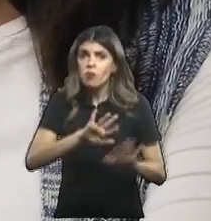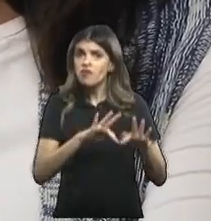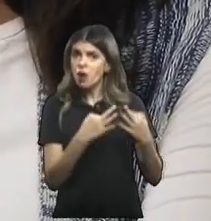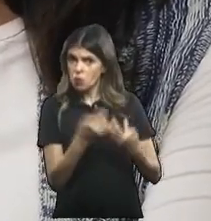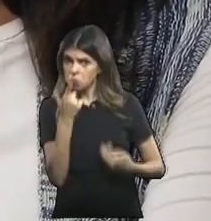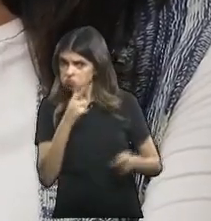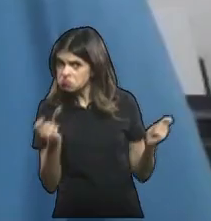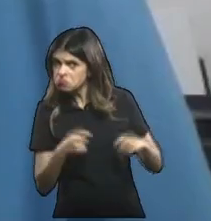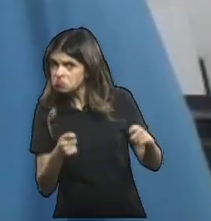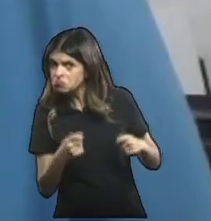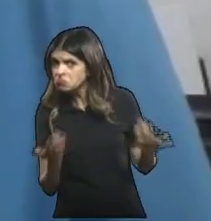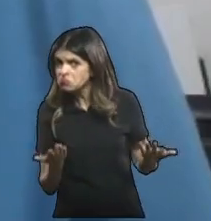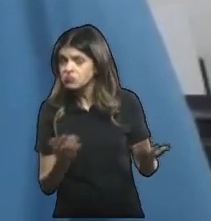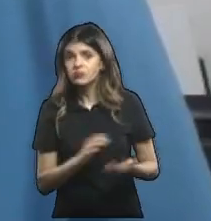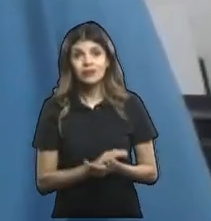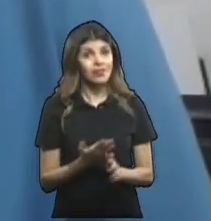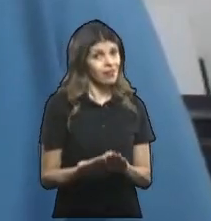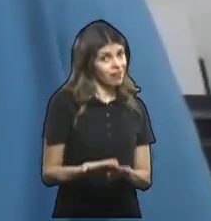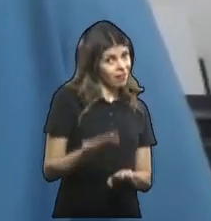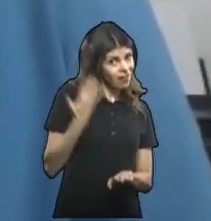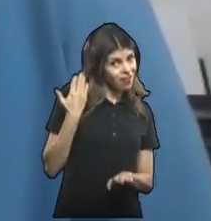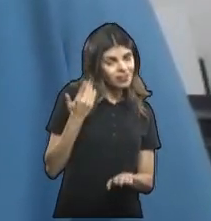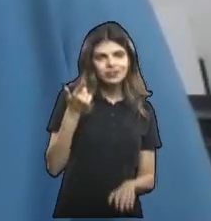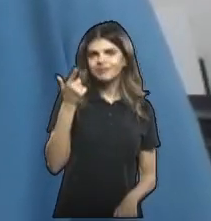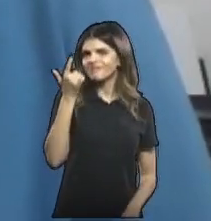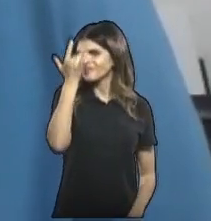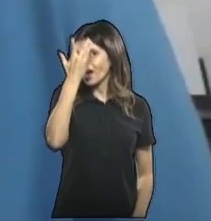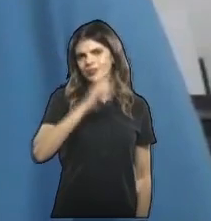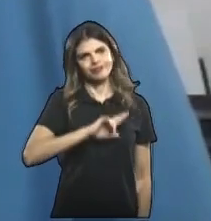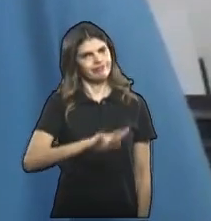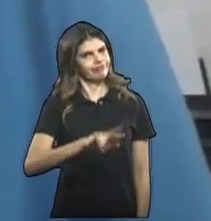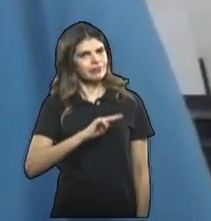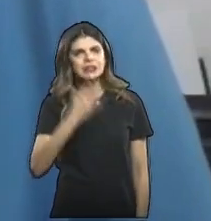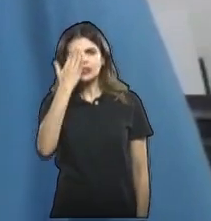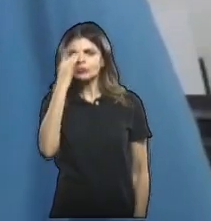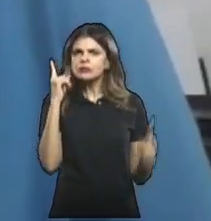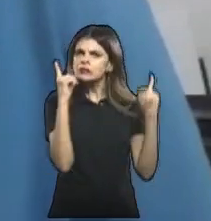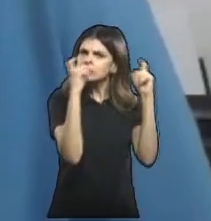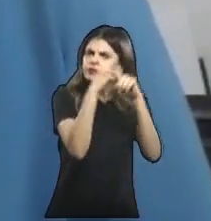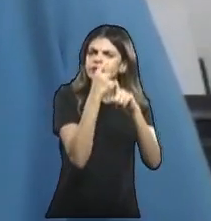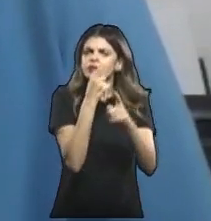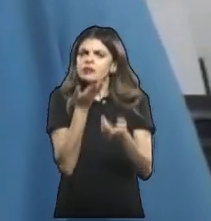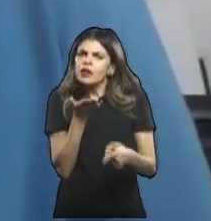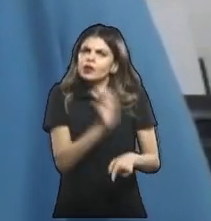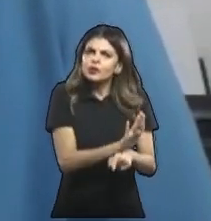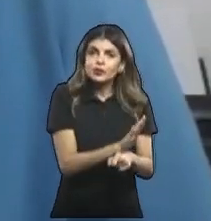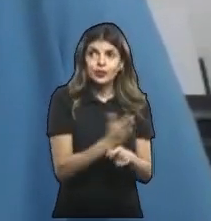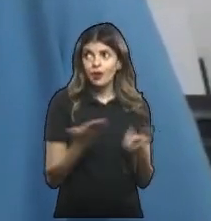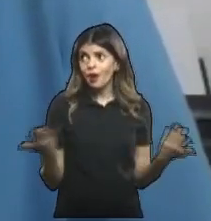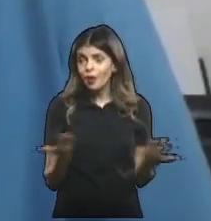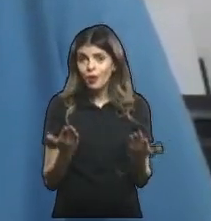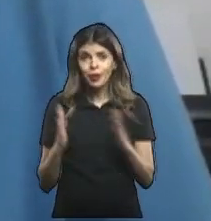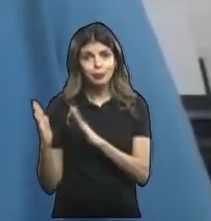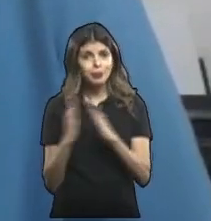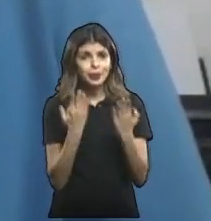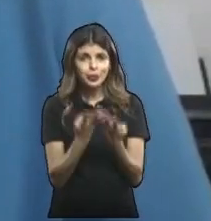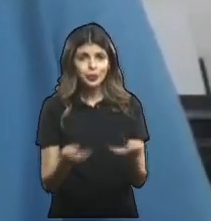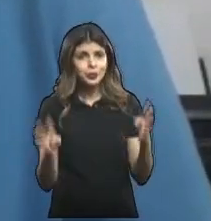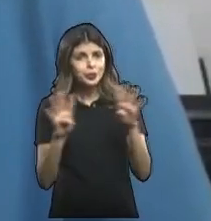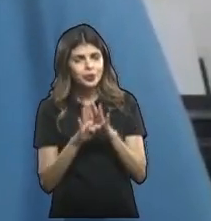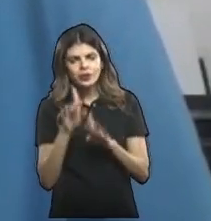essas famílias? Se antes já não era fácil, né, socorrê-las, hoje, então, o negócio ficou muito